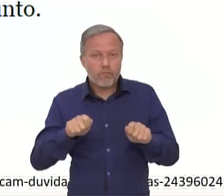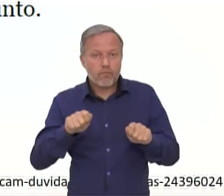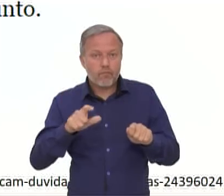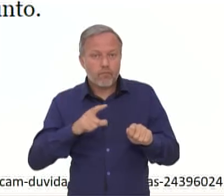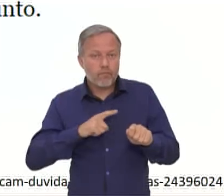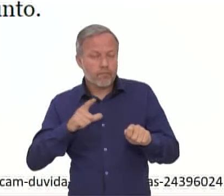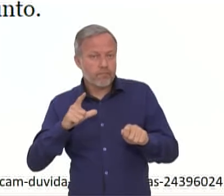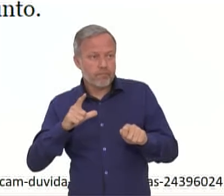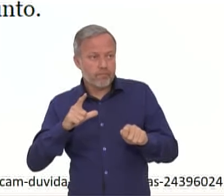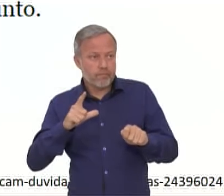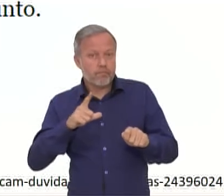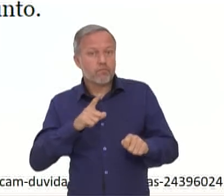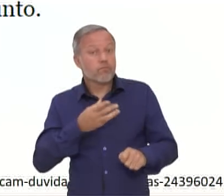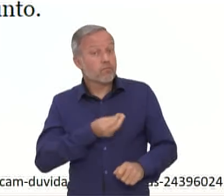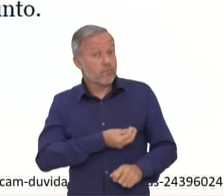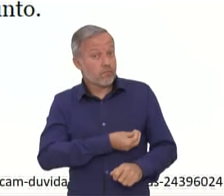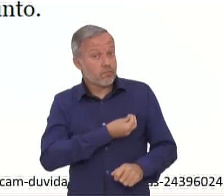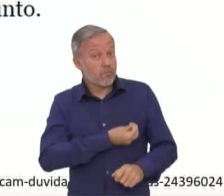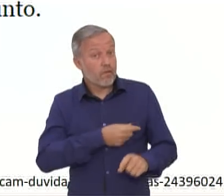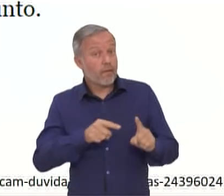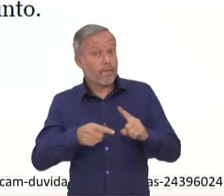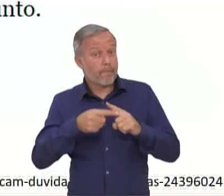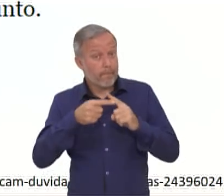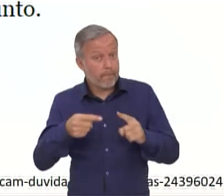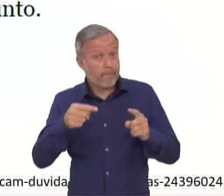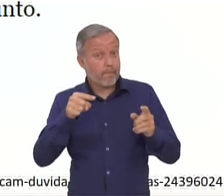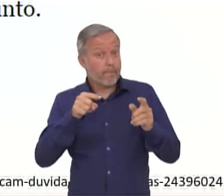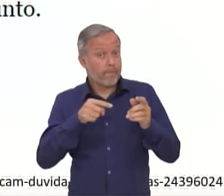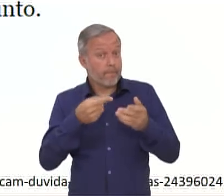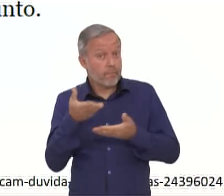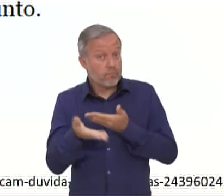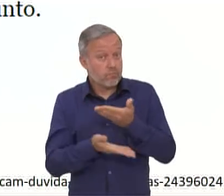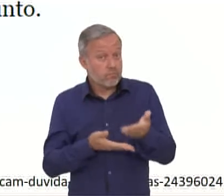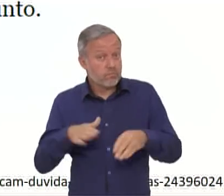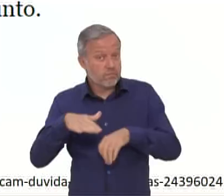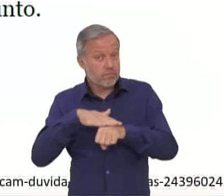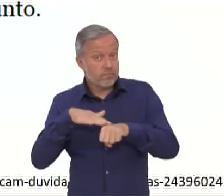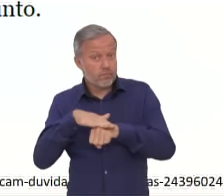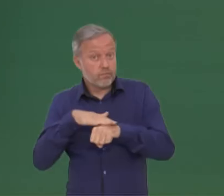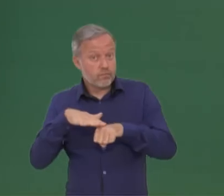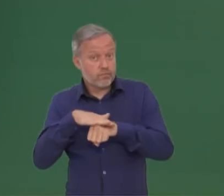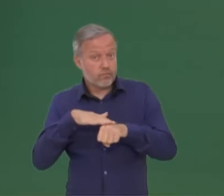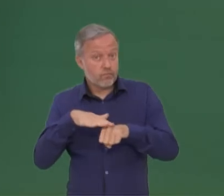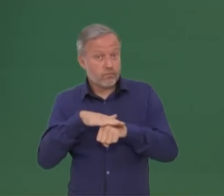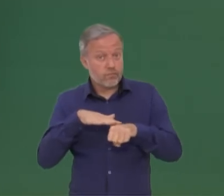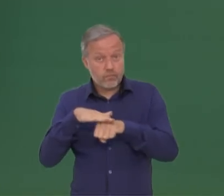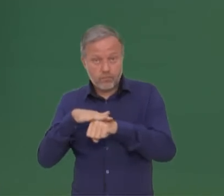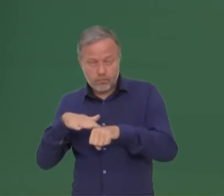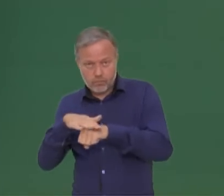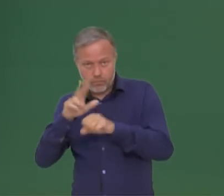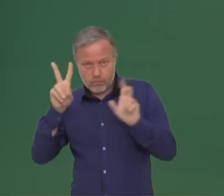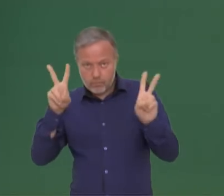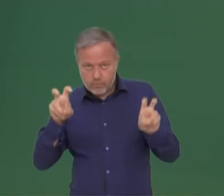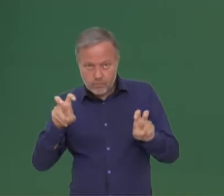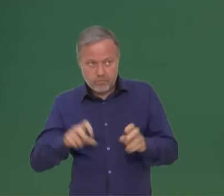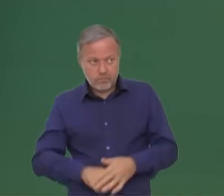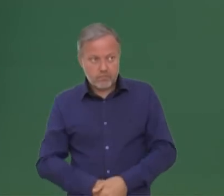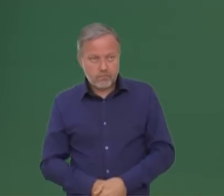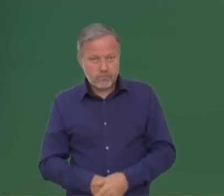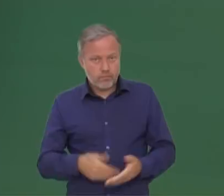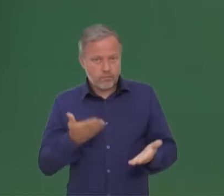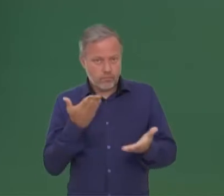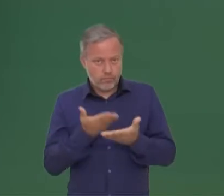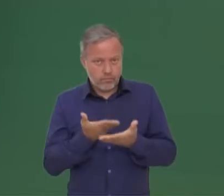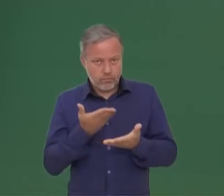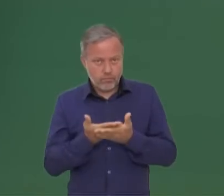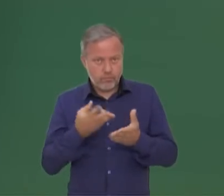ser considerados seres vivos. Há uma grande discussão sobre o assunto. Então vocês percebem que a nossa aula de hoje